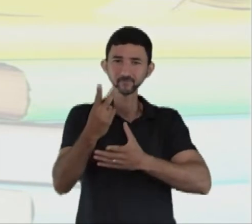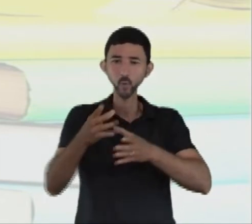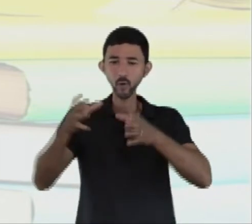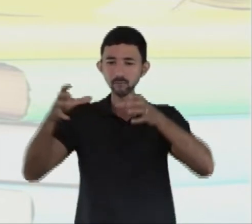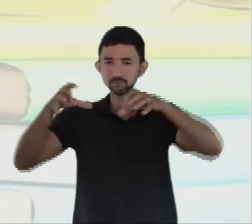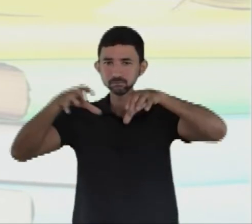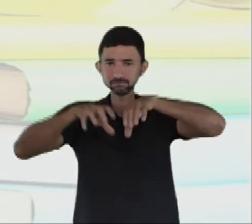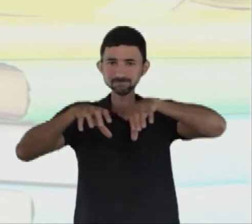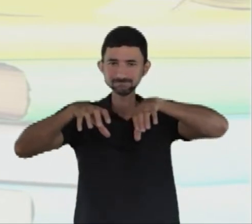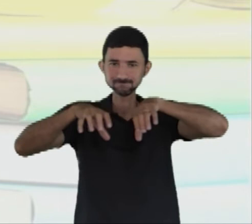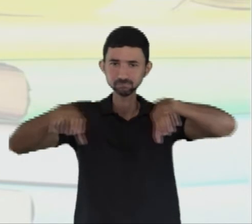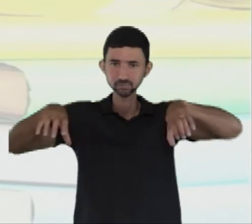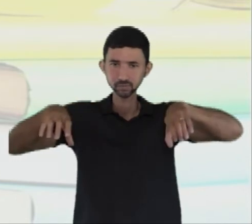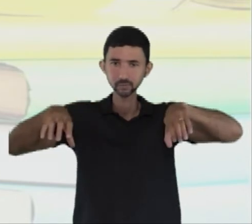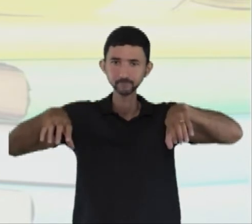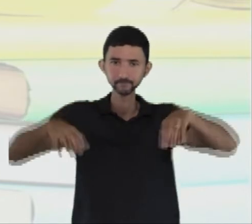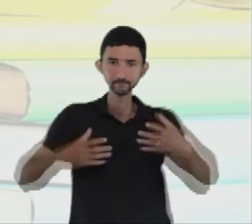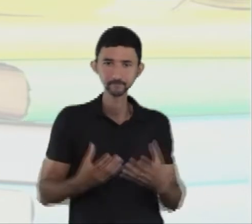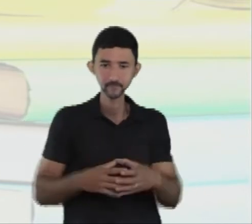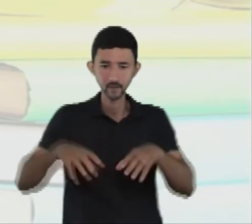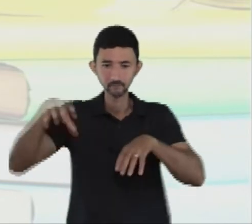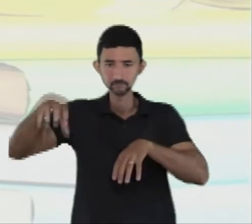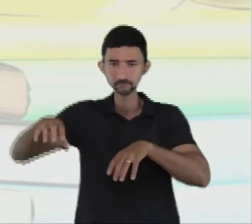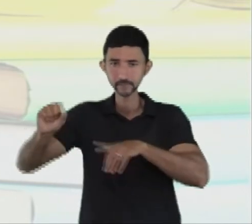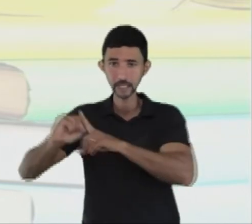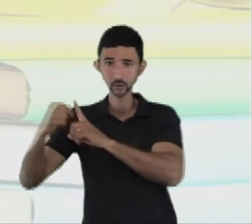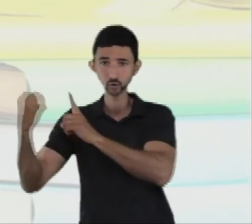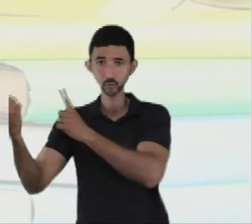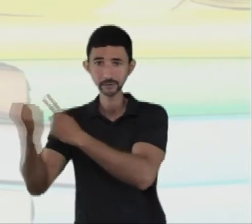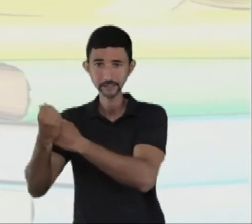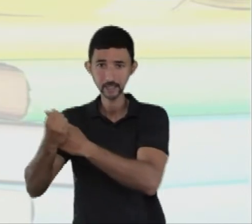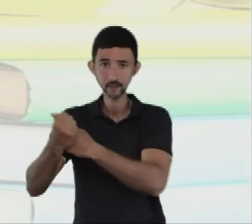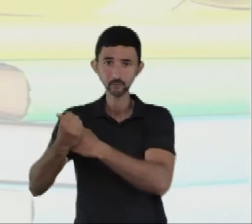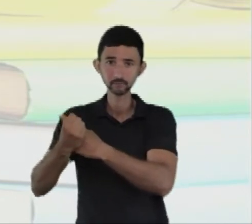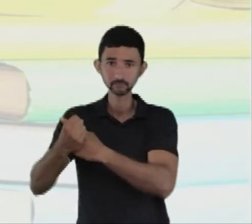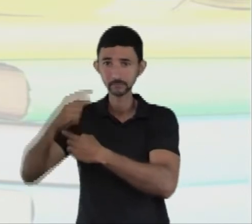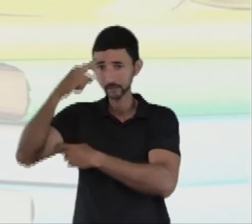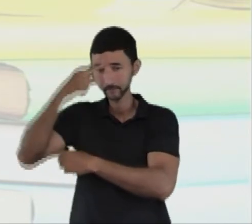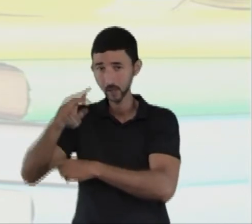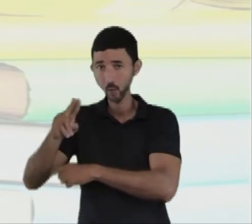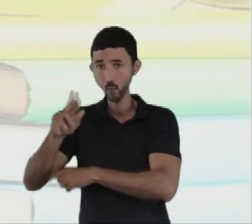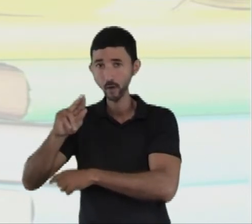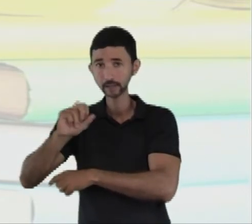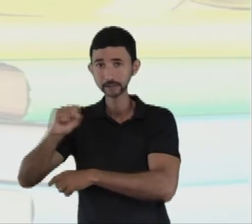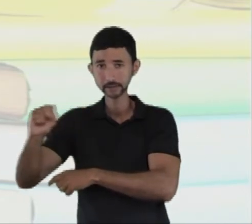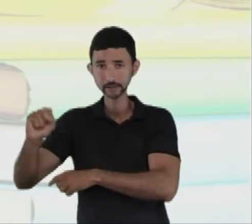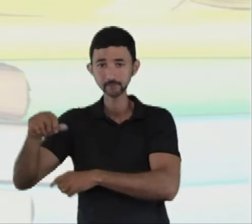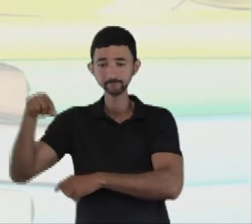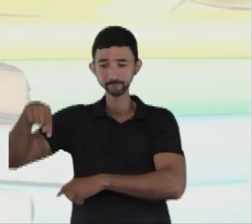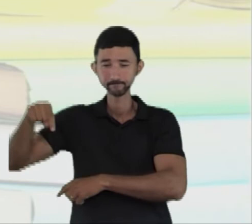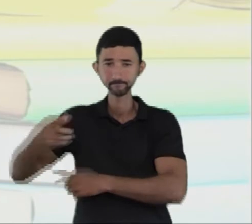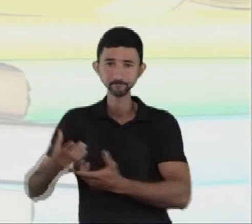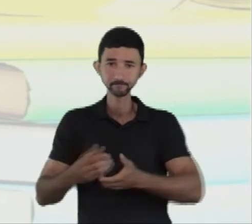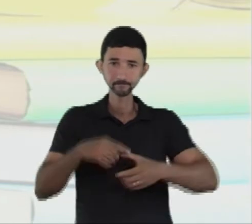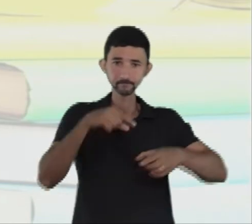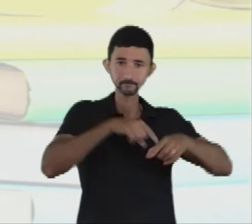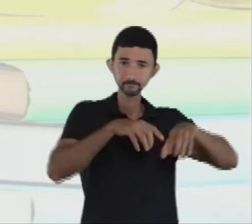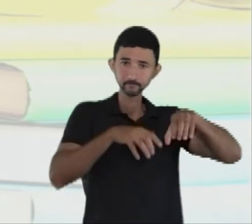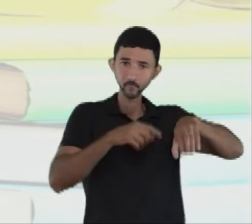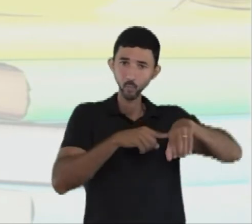blocos. Um bloco socialista, comandado pela União Soviética, e um outro